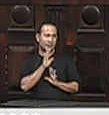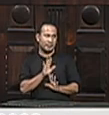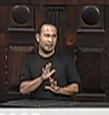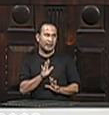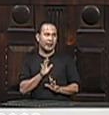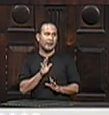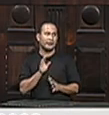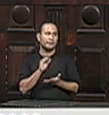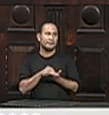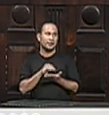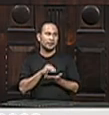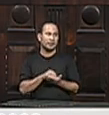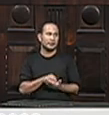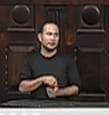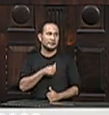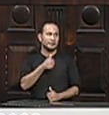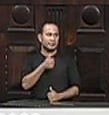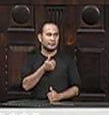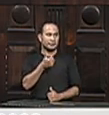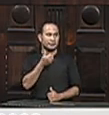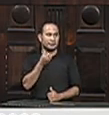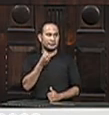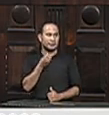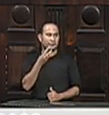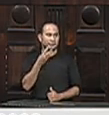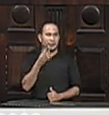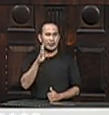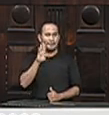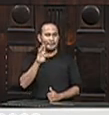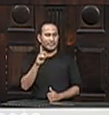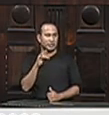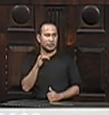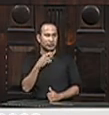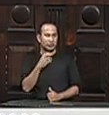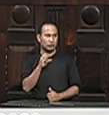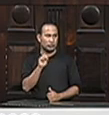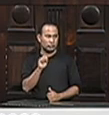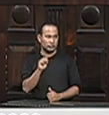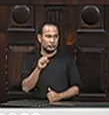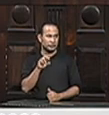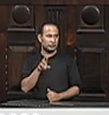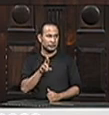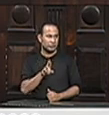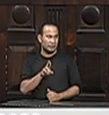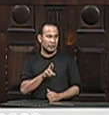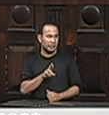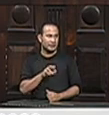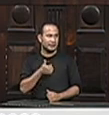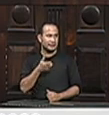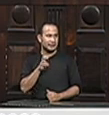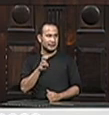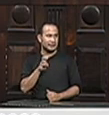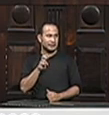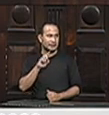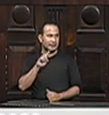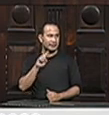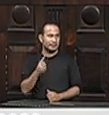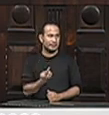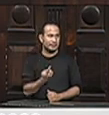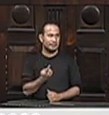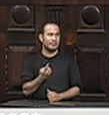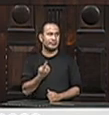impedindo o aumento da alíquota previdenciária de 11% para 14%. O CEP